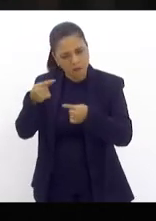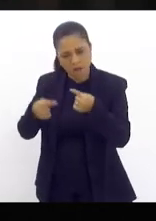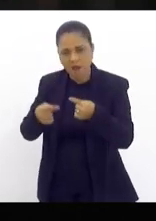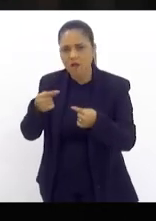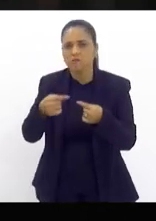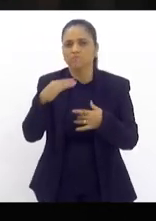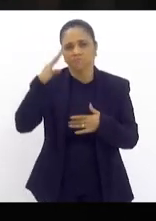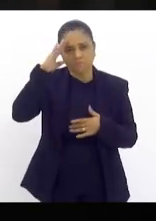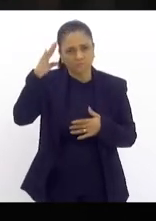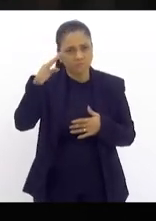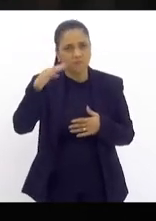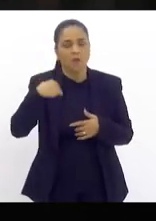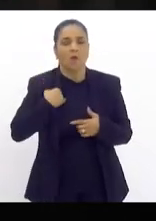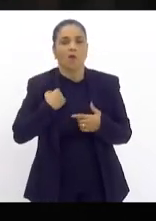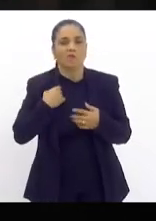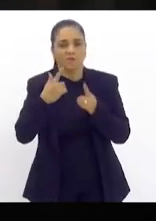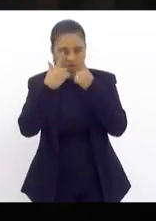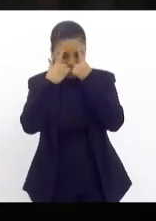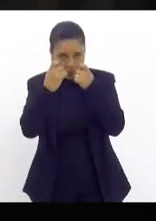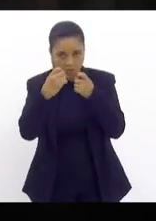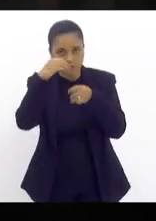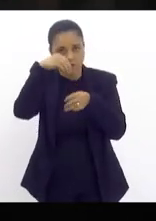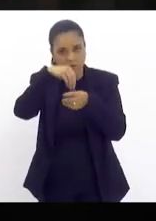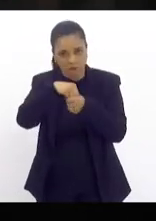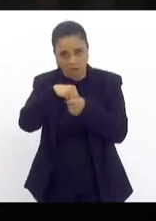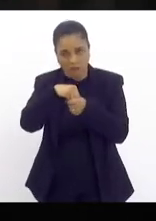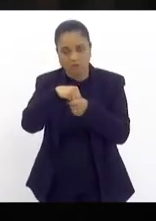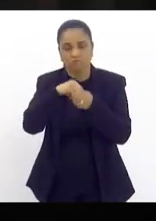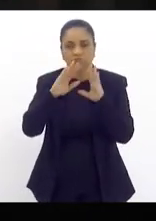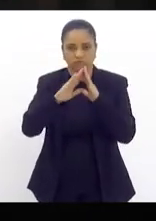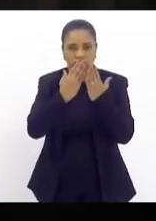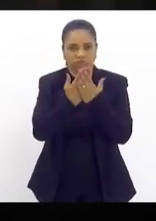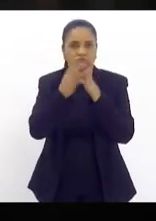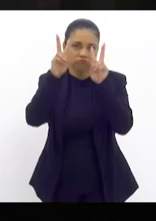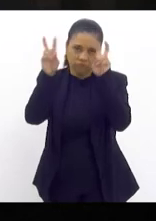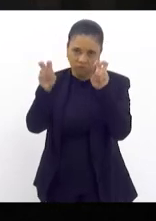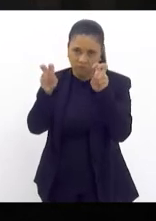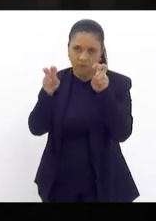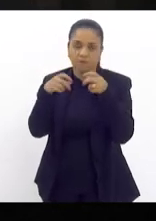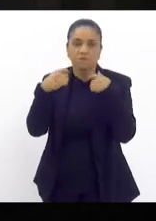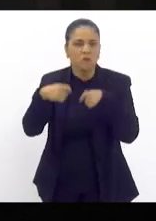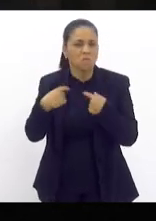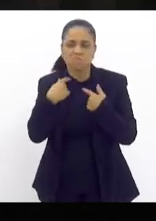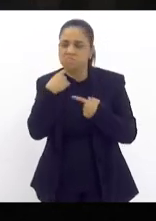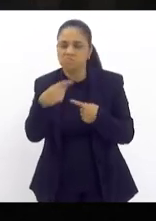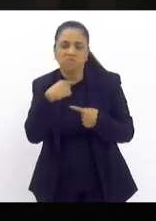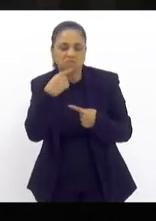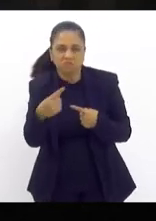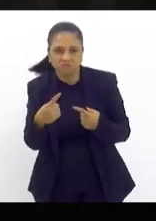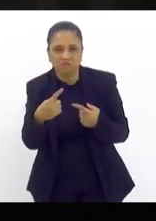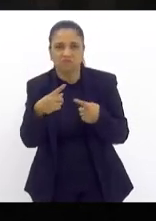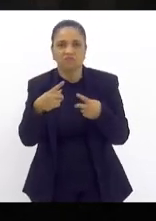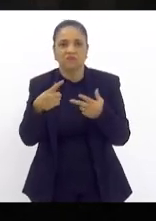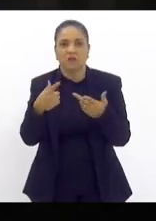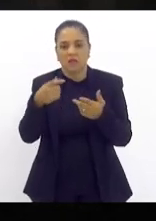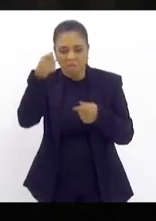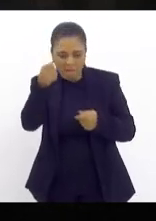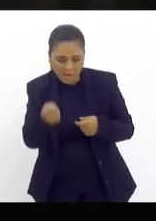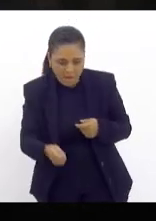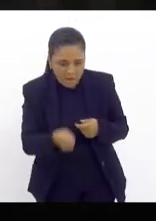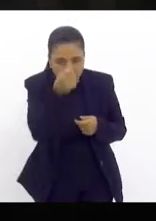a violência nas escolas, pois não basta apenas instalar detector de metais nas entradas ou